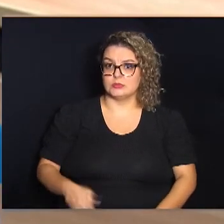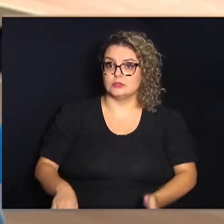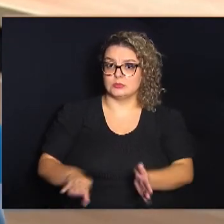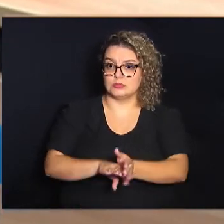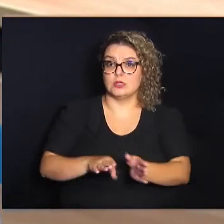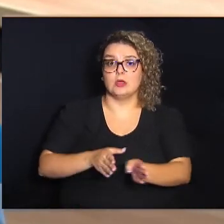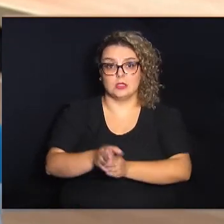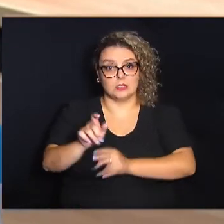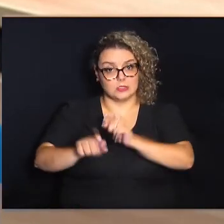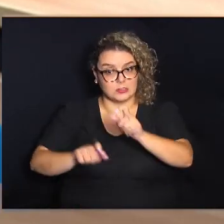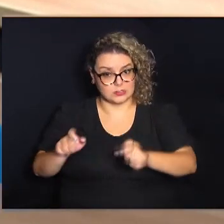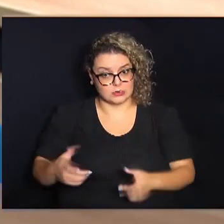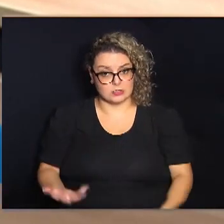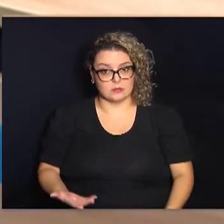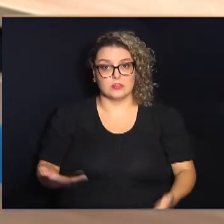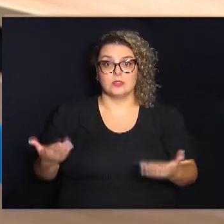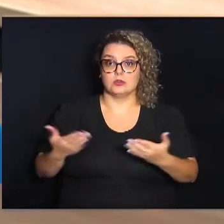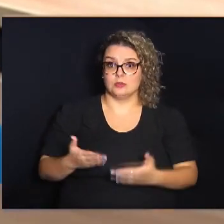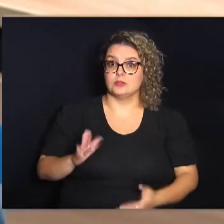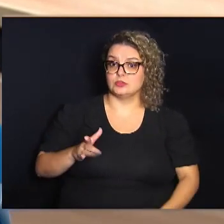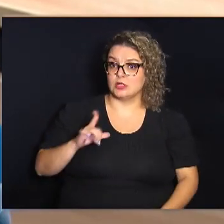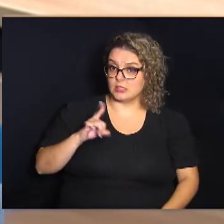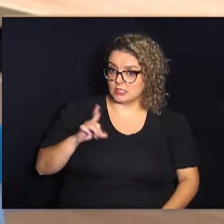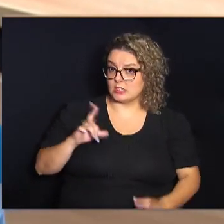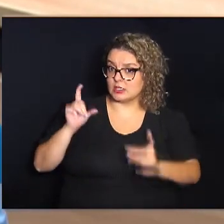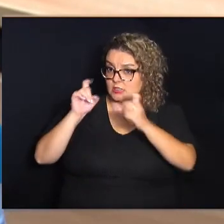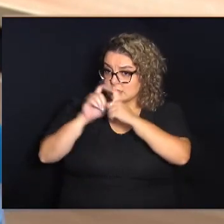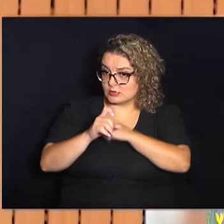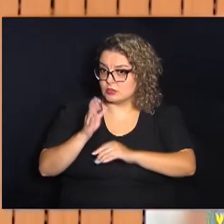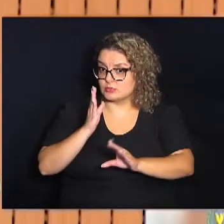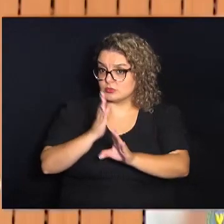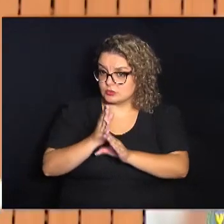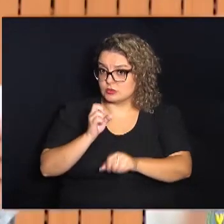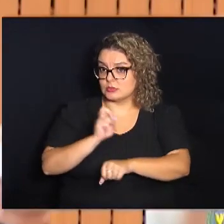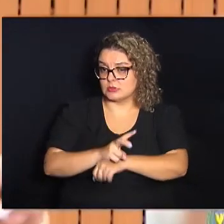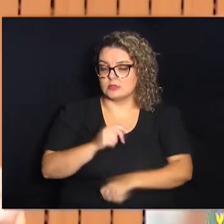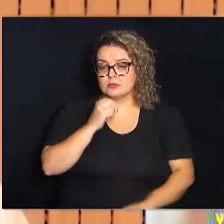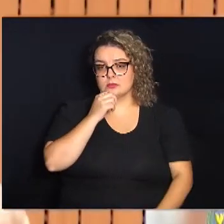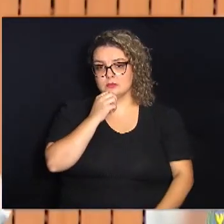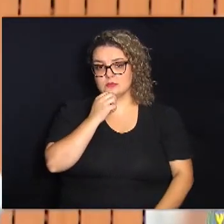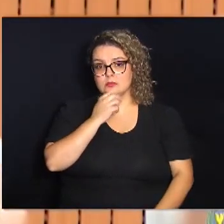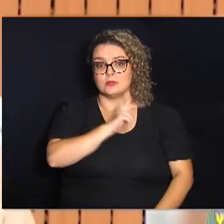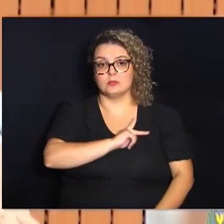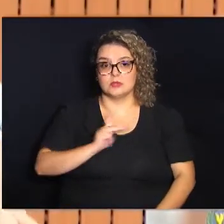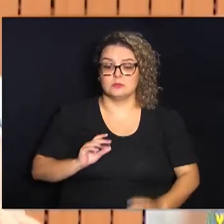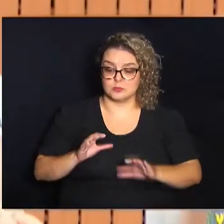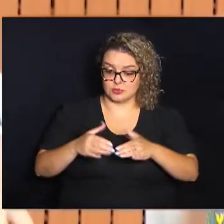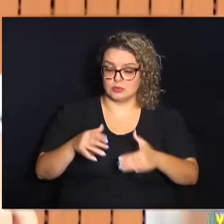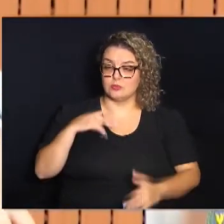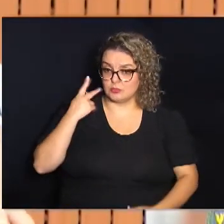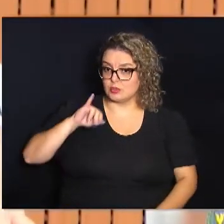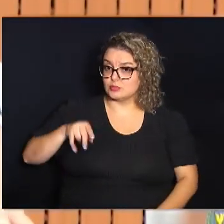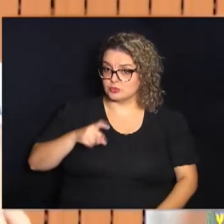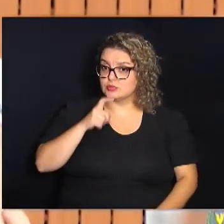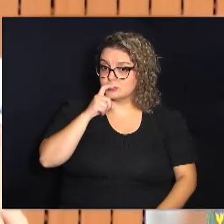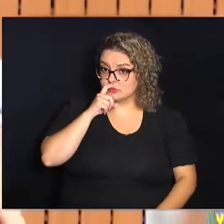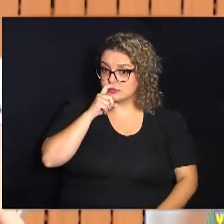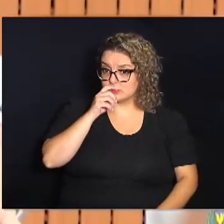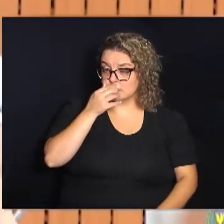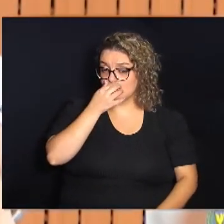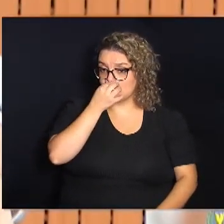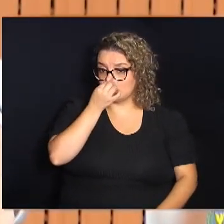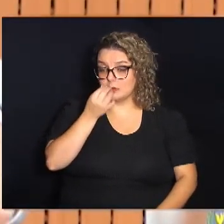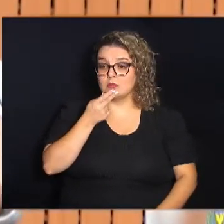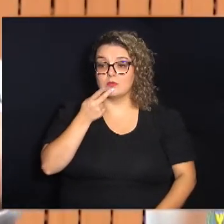das pessoas que hoje já têm muita dificuldade de encontrar essas vagas. O presidente da comissão, o vereador Jorge Schneider, ressalta